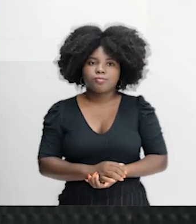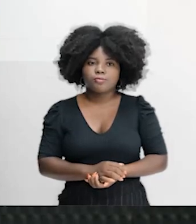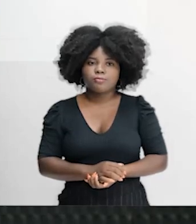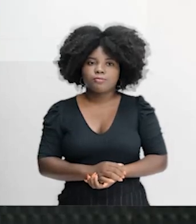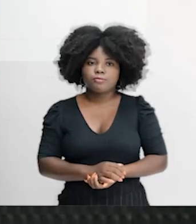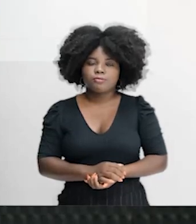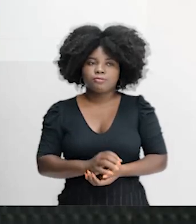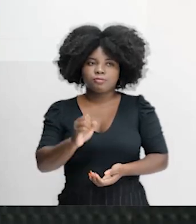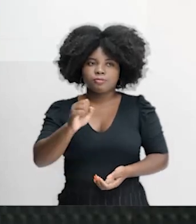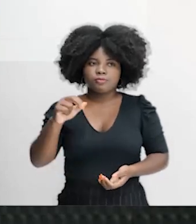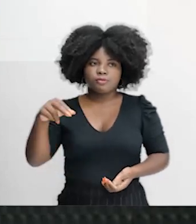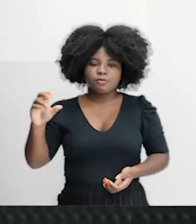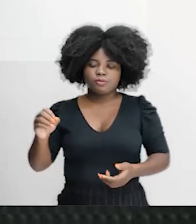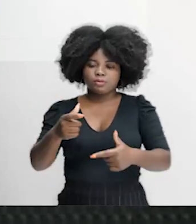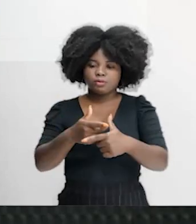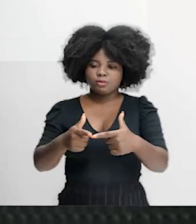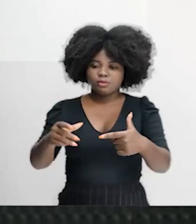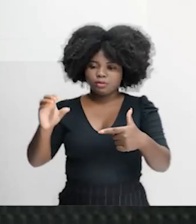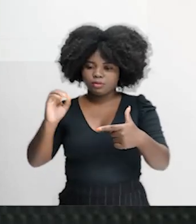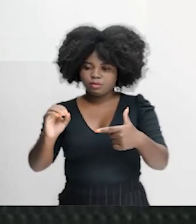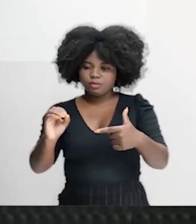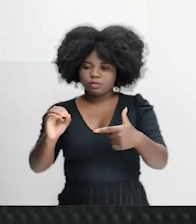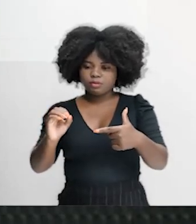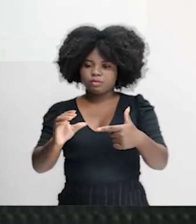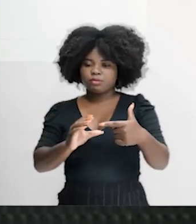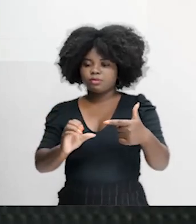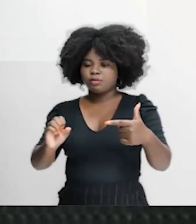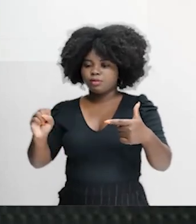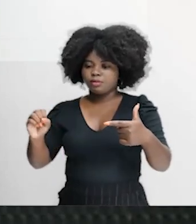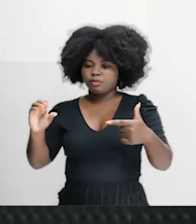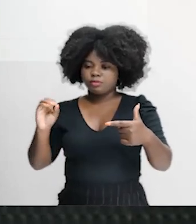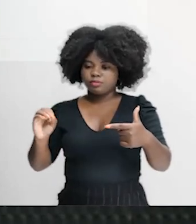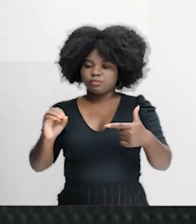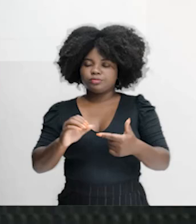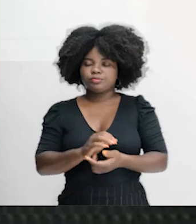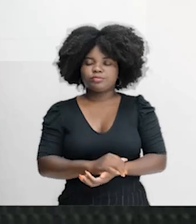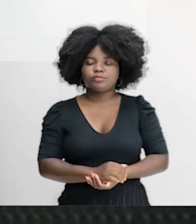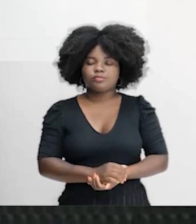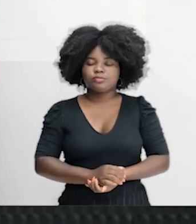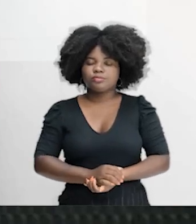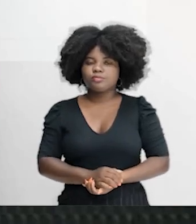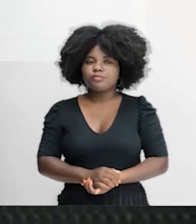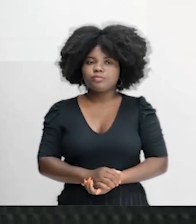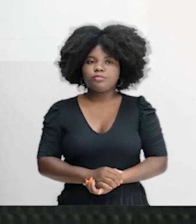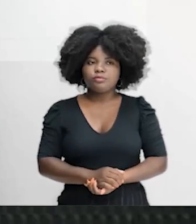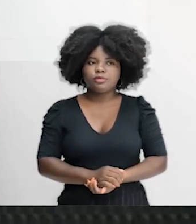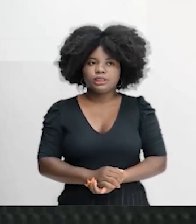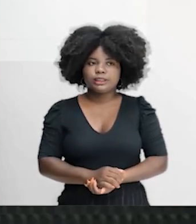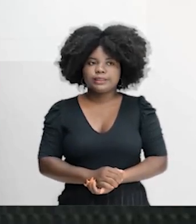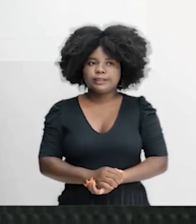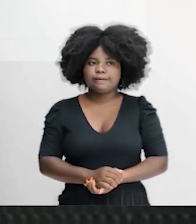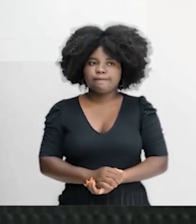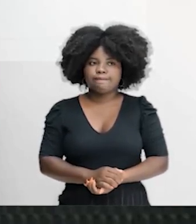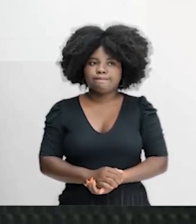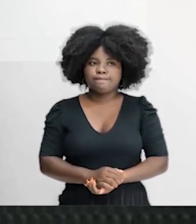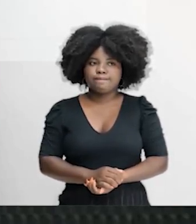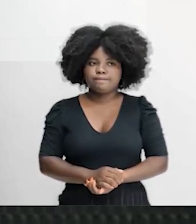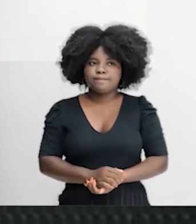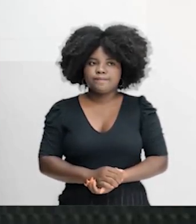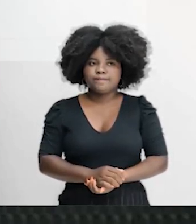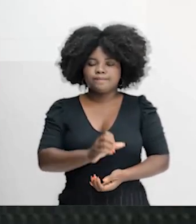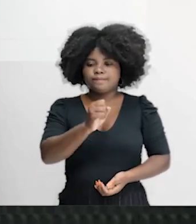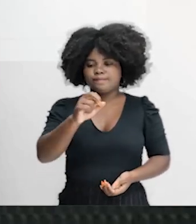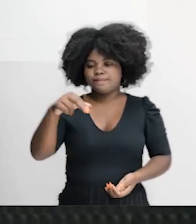de 0 dividido pelo cosseno de 0. É isso? Ora, Quanto é